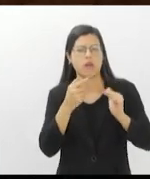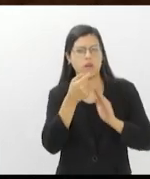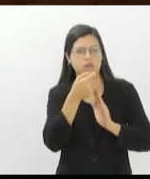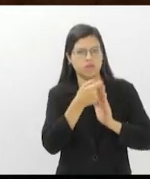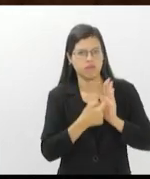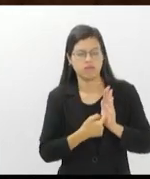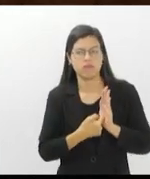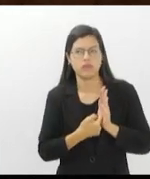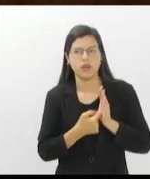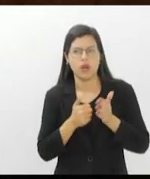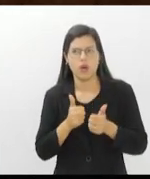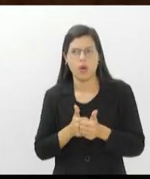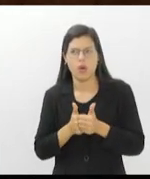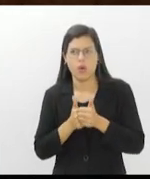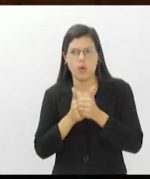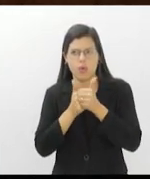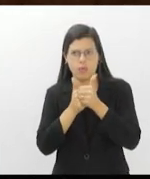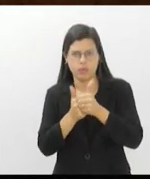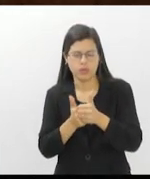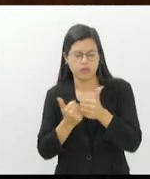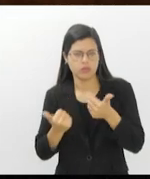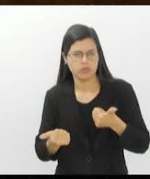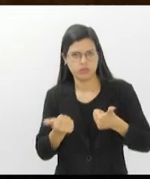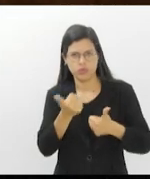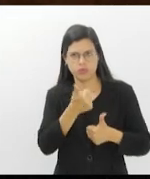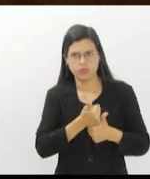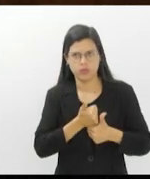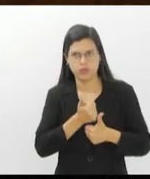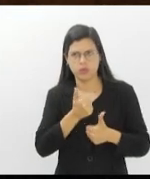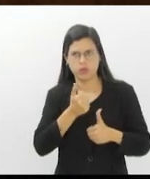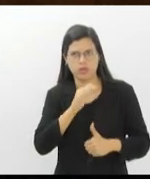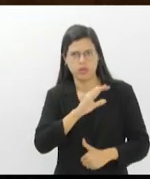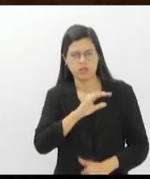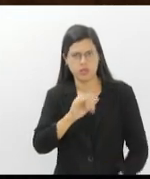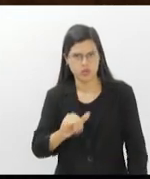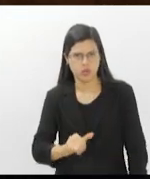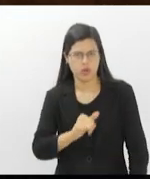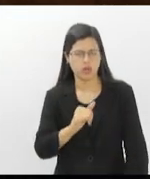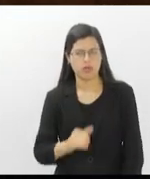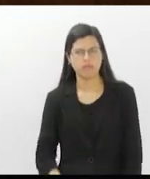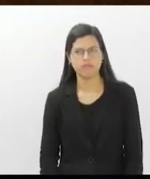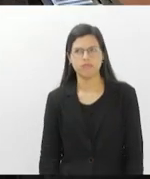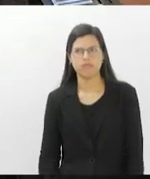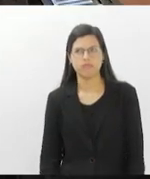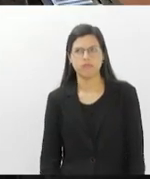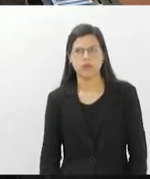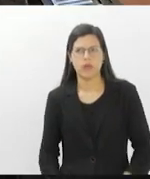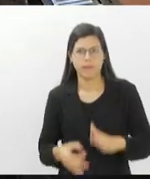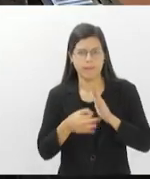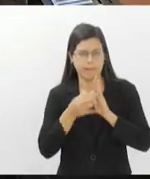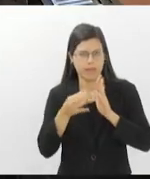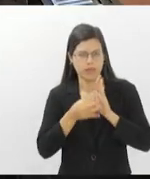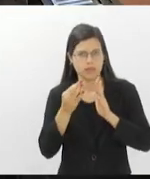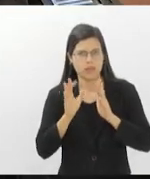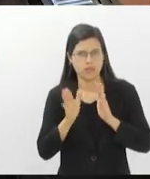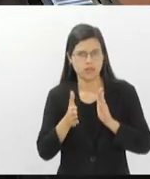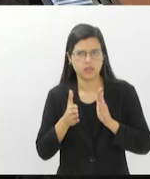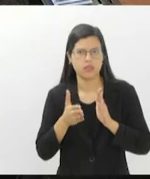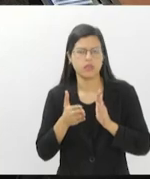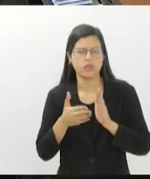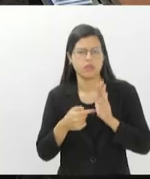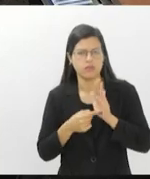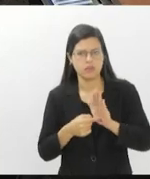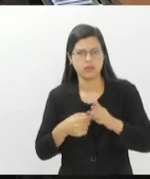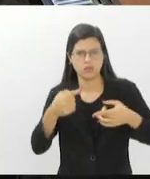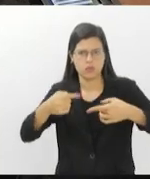acompanhando o substitutivo da CCJ. Com os pareceres emitidos em discussão, não